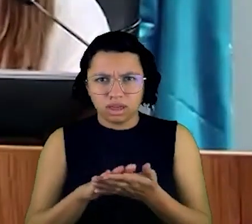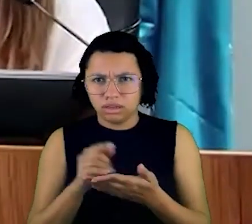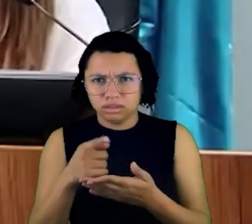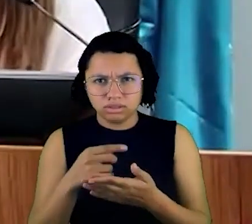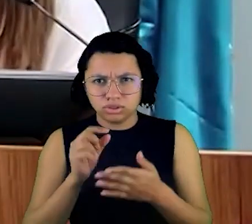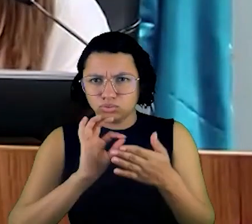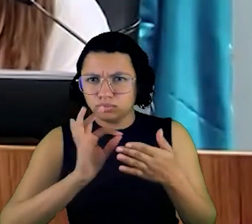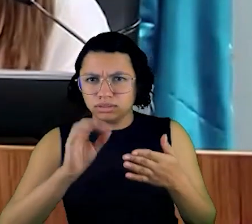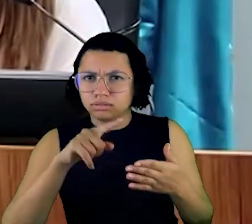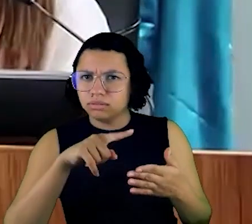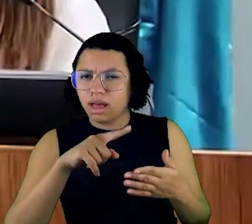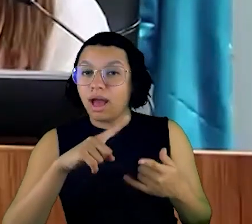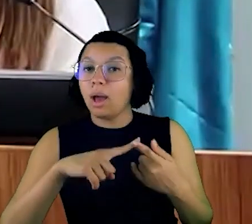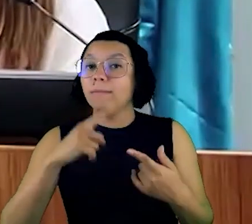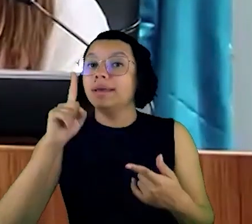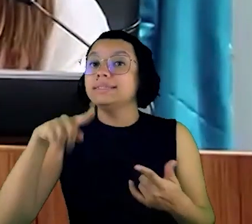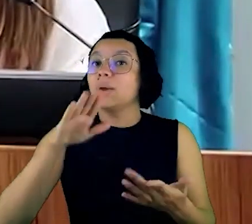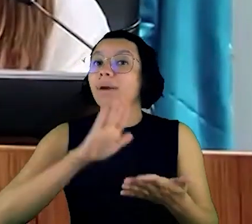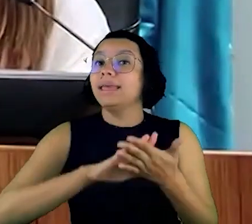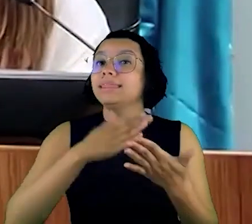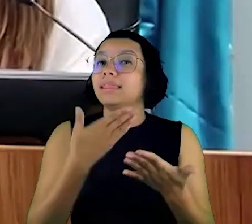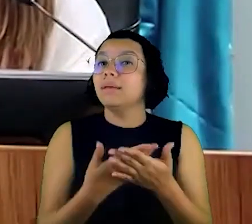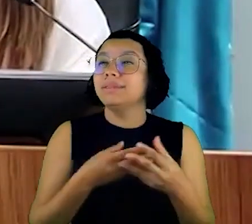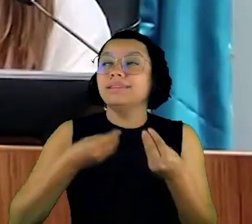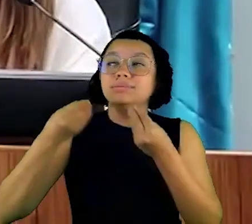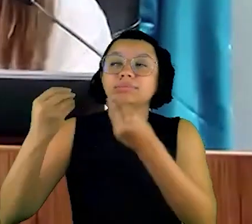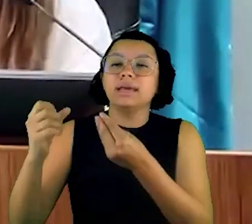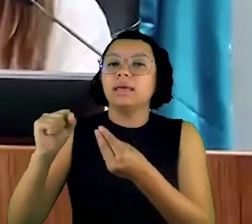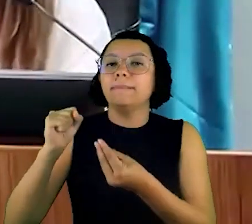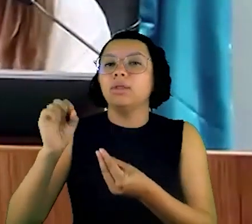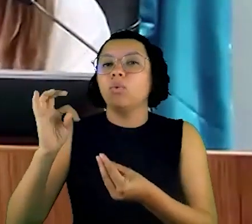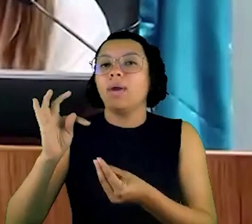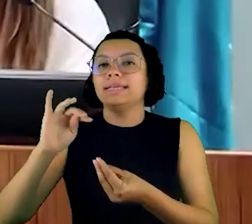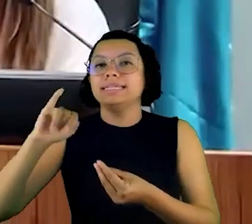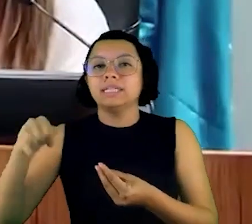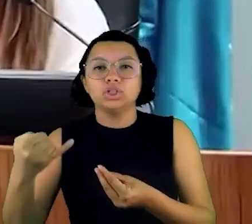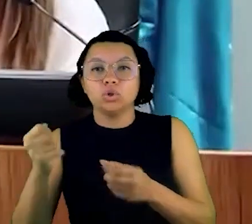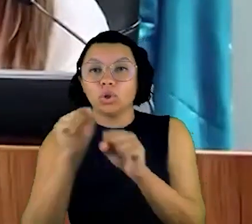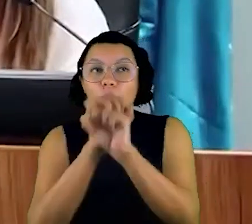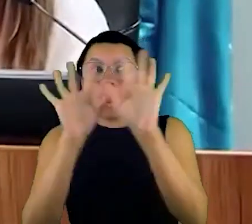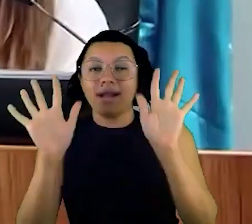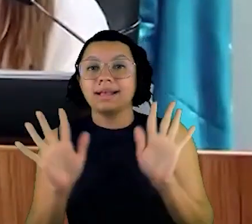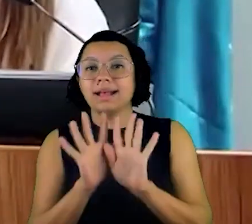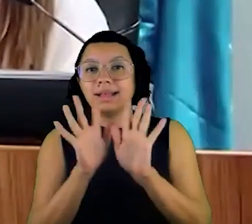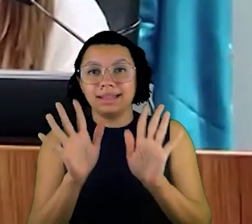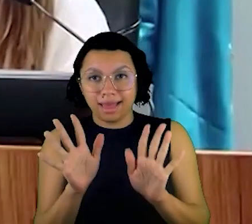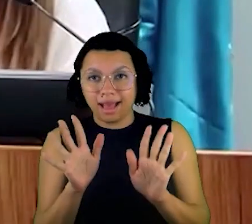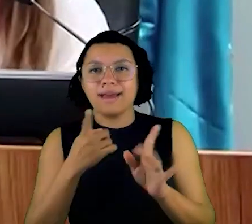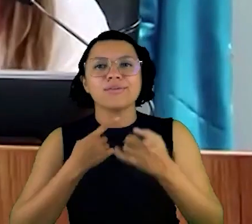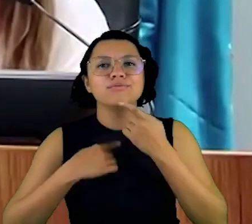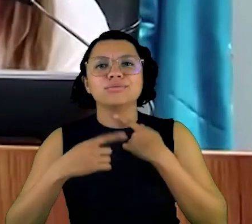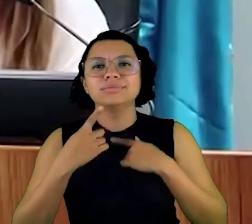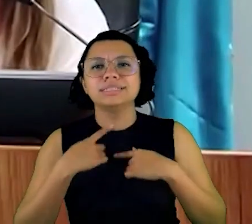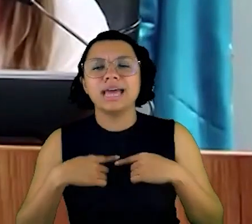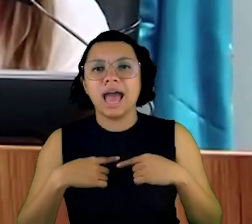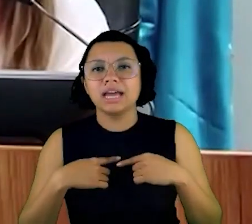135, mas é uma interpretação dada pelo STJ com a clara intenção